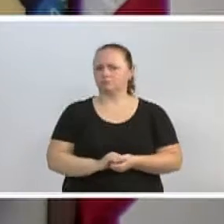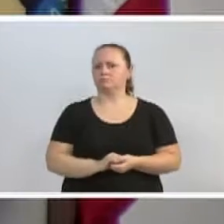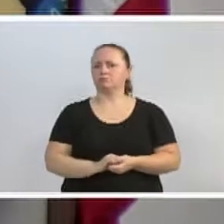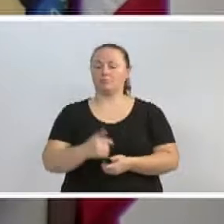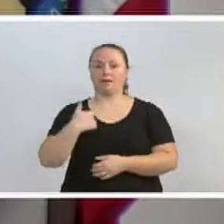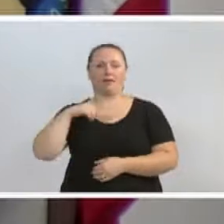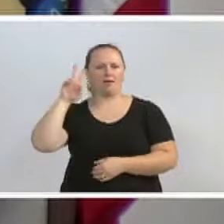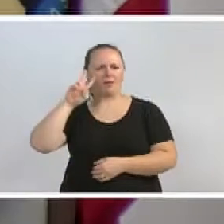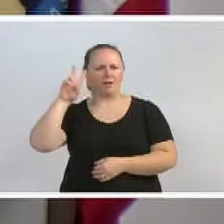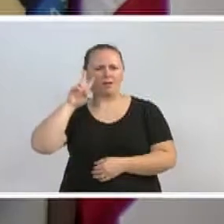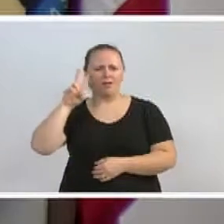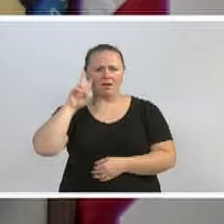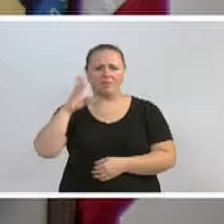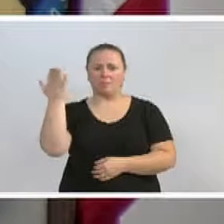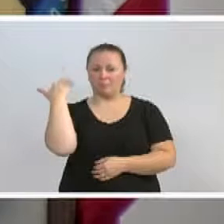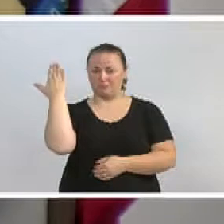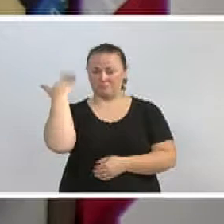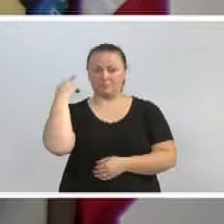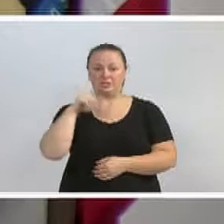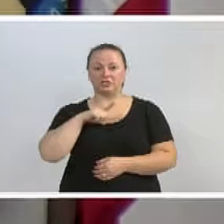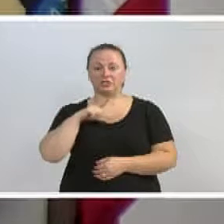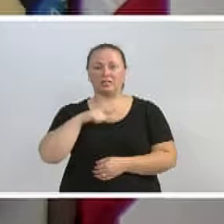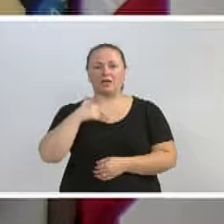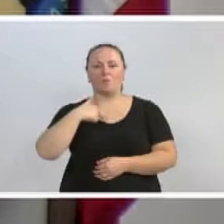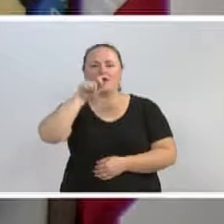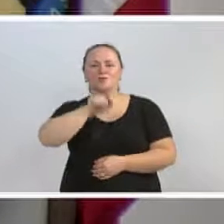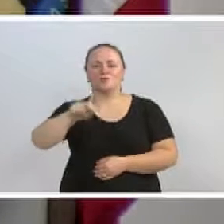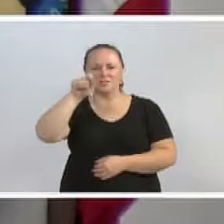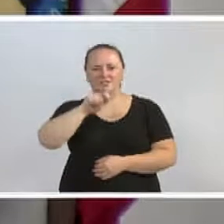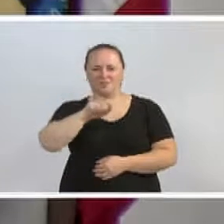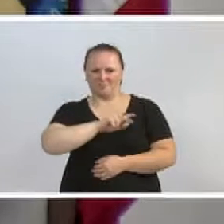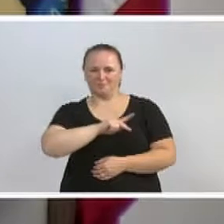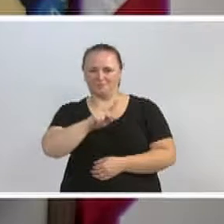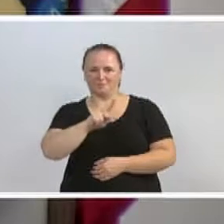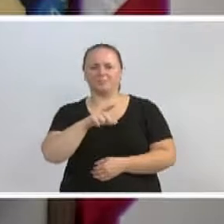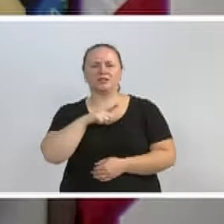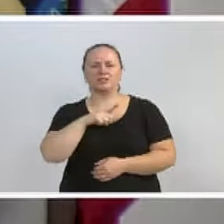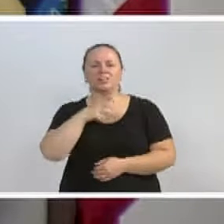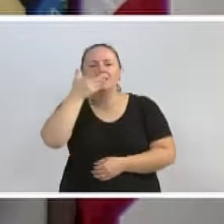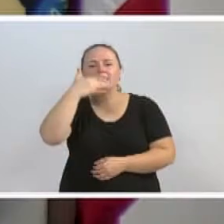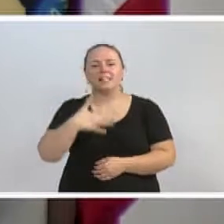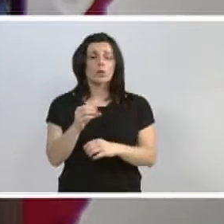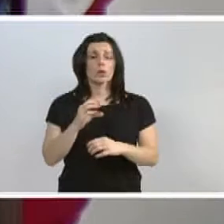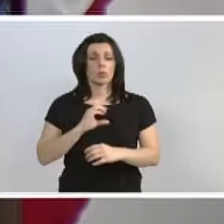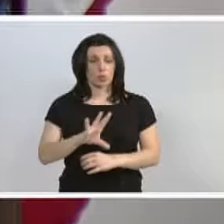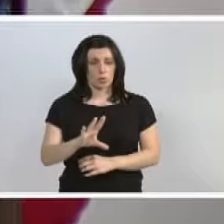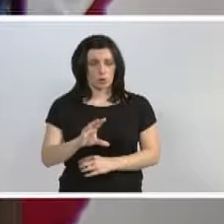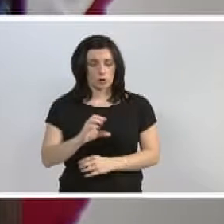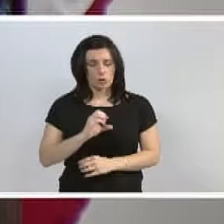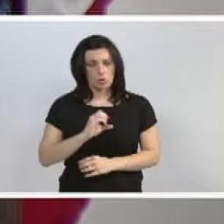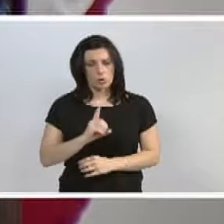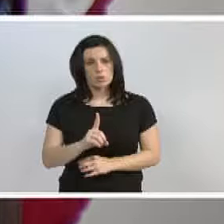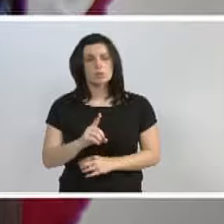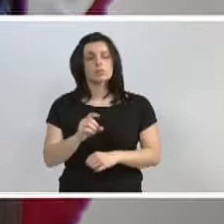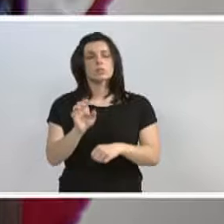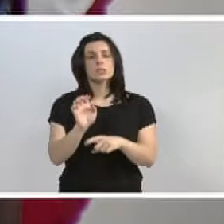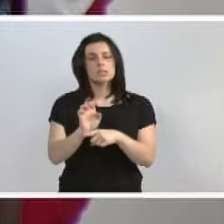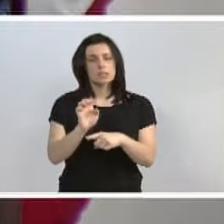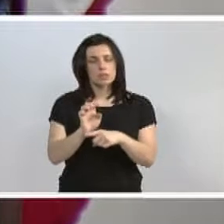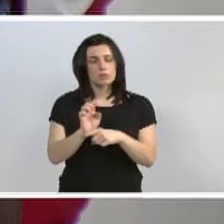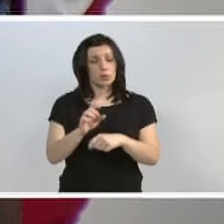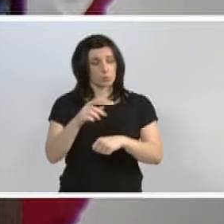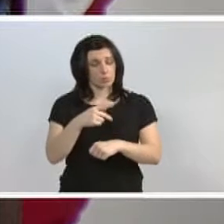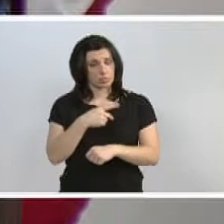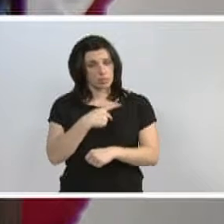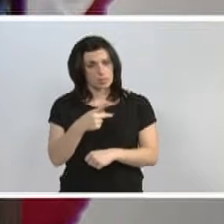proposta apresentada para instalar brinquedos adaptados nos parques de blumenau o presidente mário e brandy abordou a